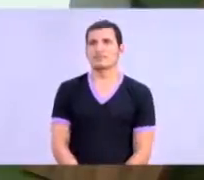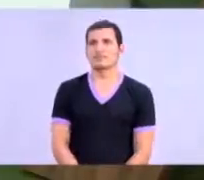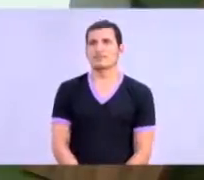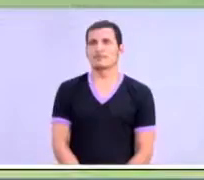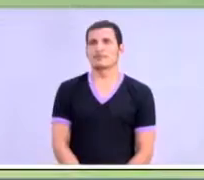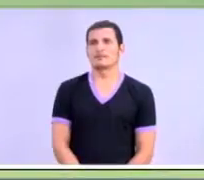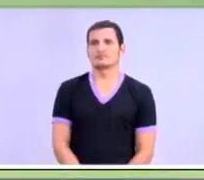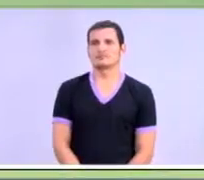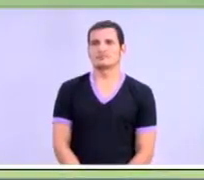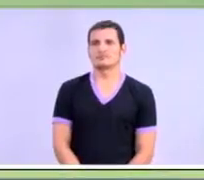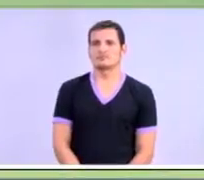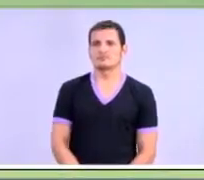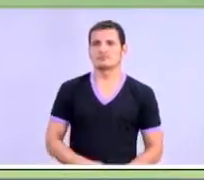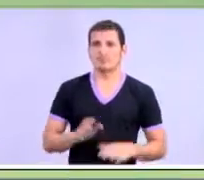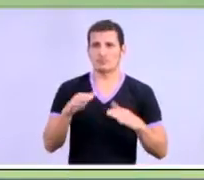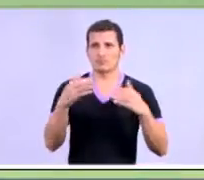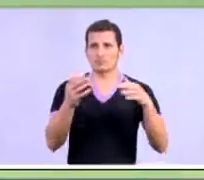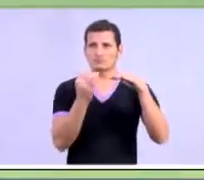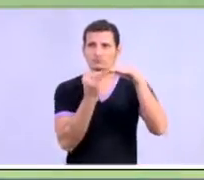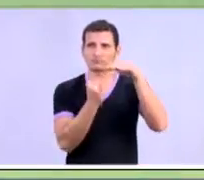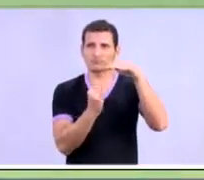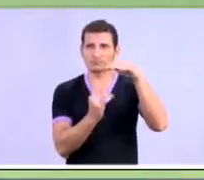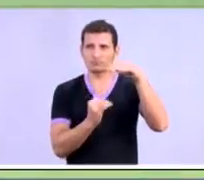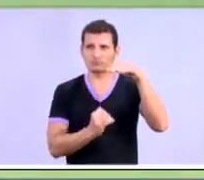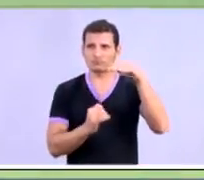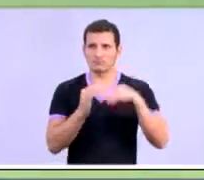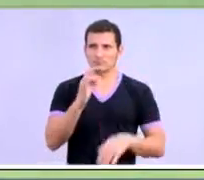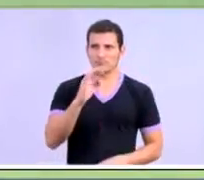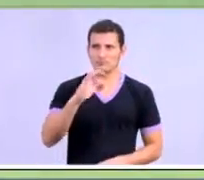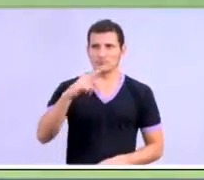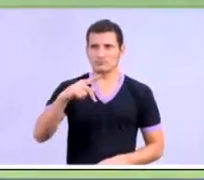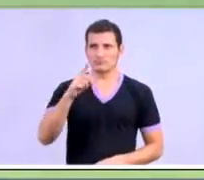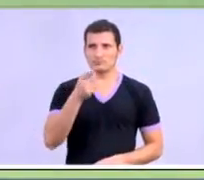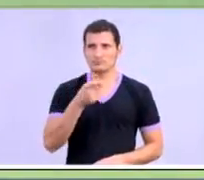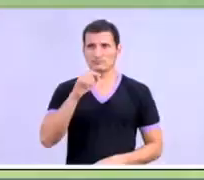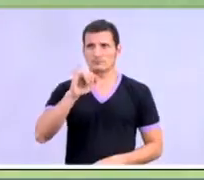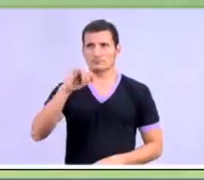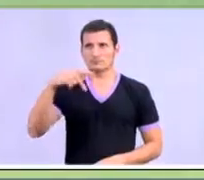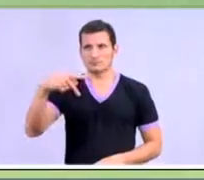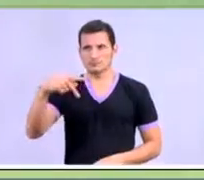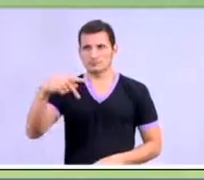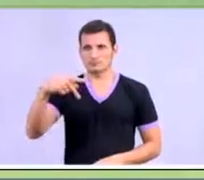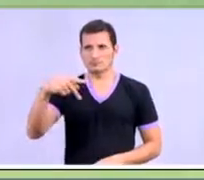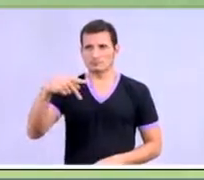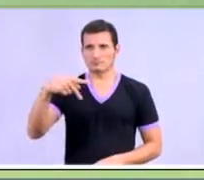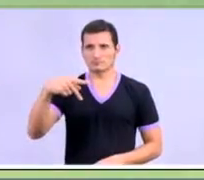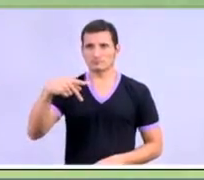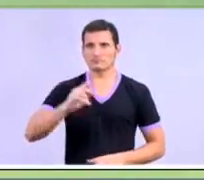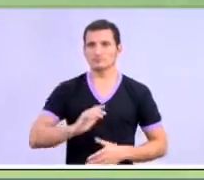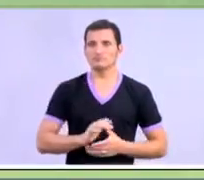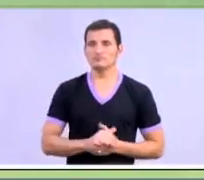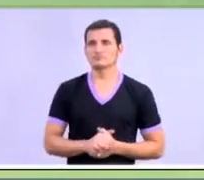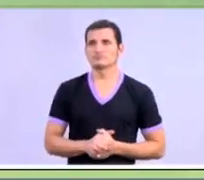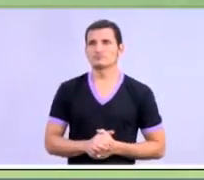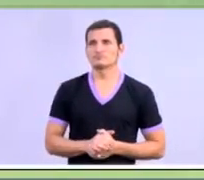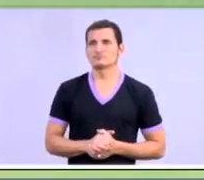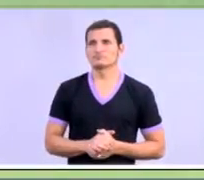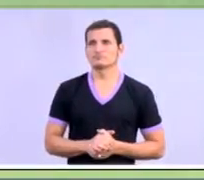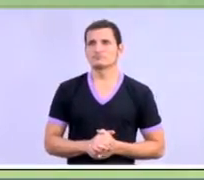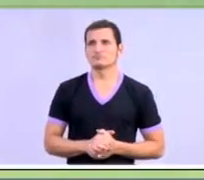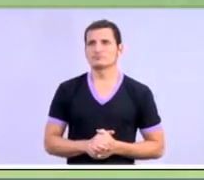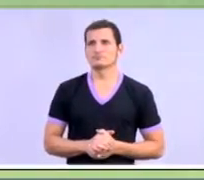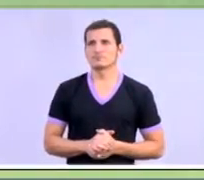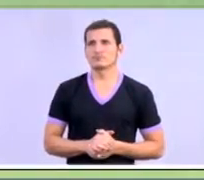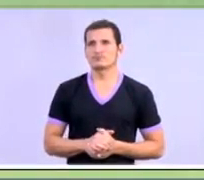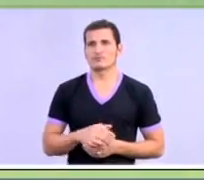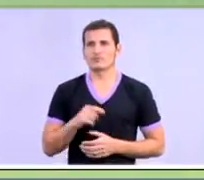Quais são as camadas do modelo TCP/IP e suas respectivas funções para que as